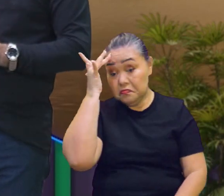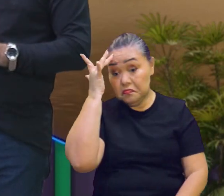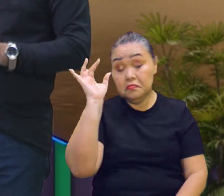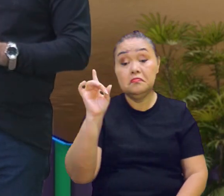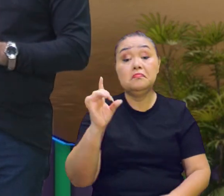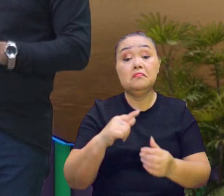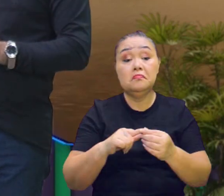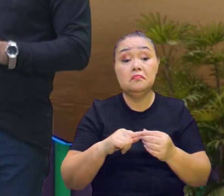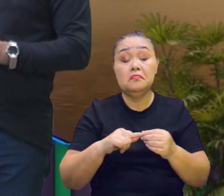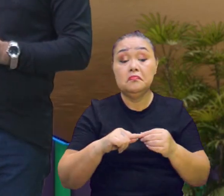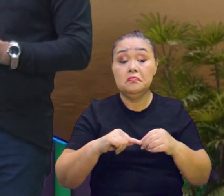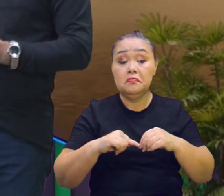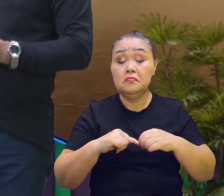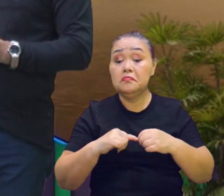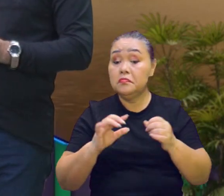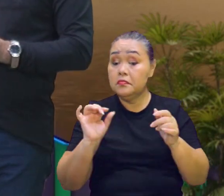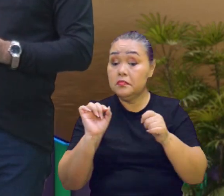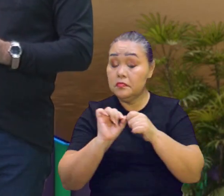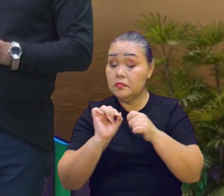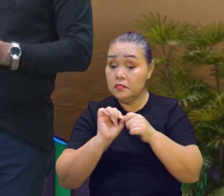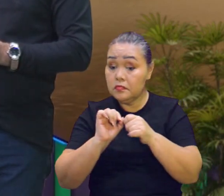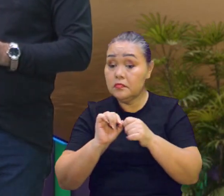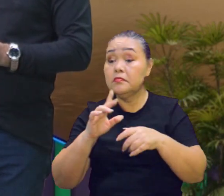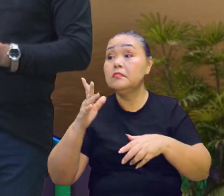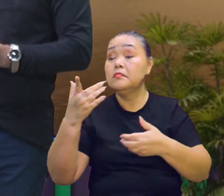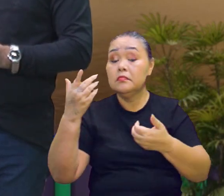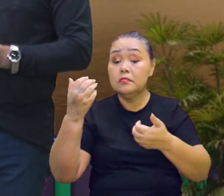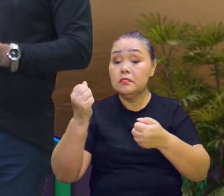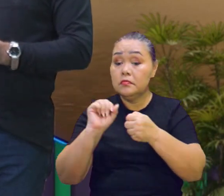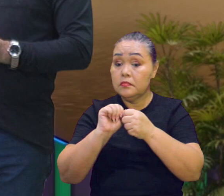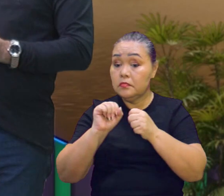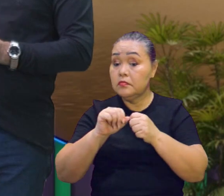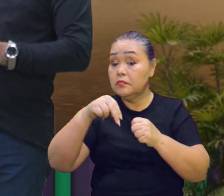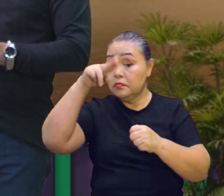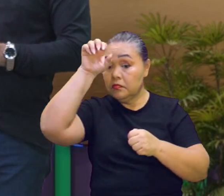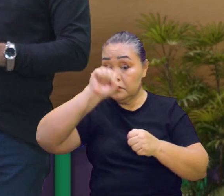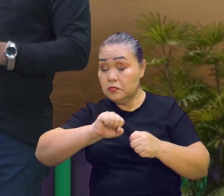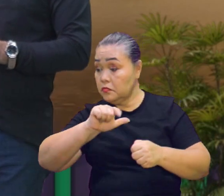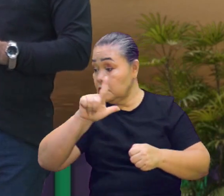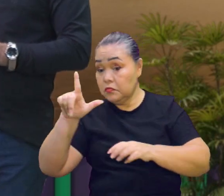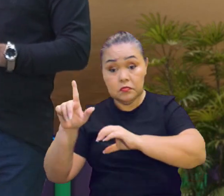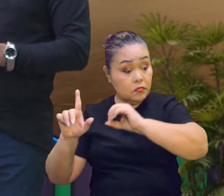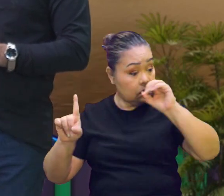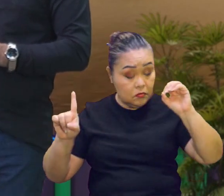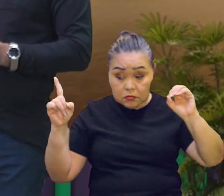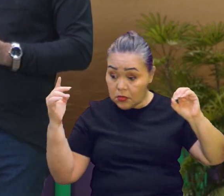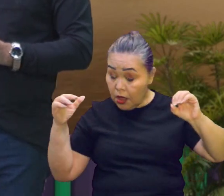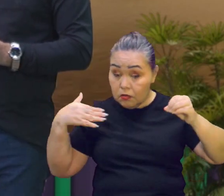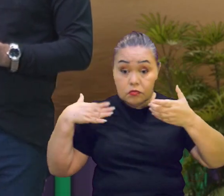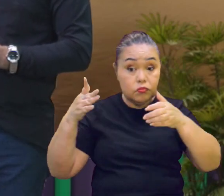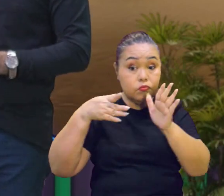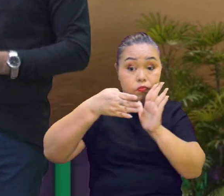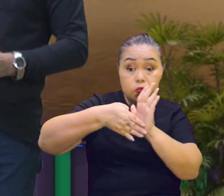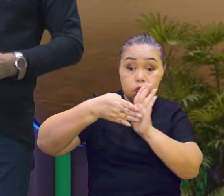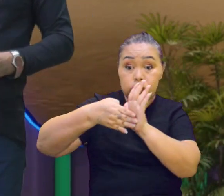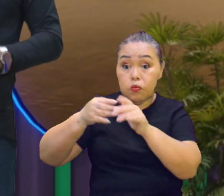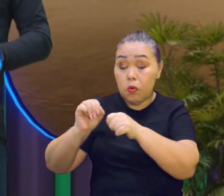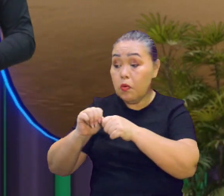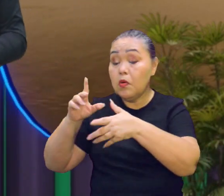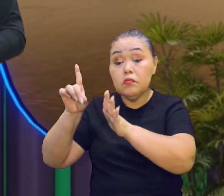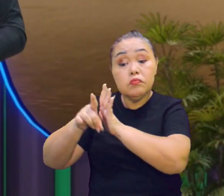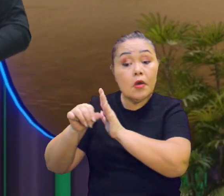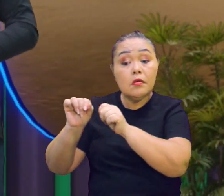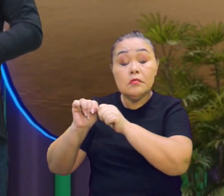né? Isso. Fazendo com esse transporte que poderia cortar o Brasil de norte a sul, de leste a oeste. Exatamente. As nossas